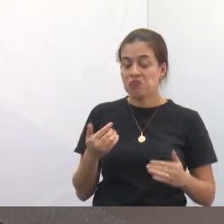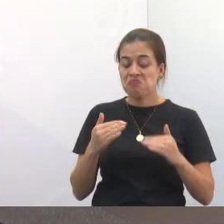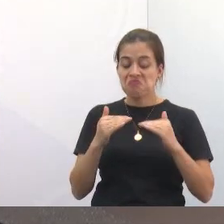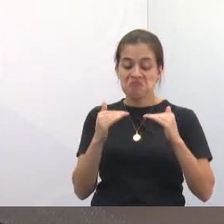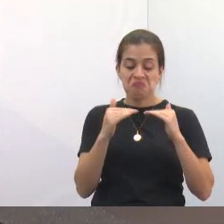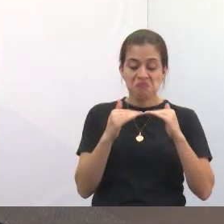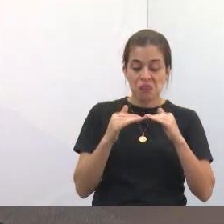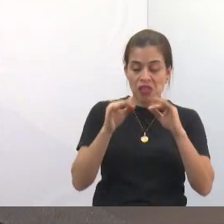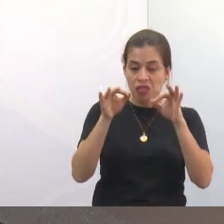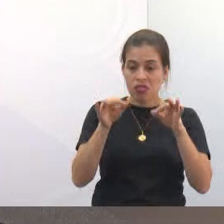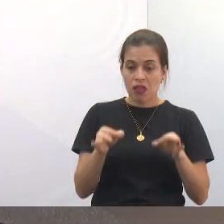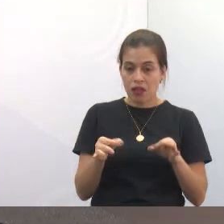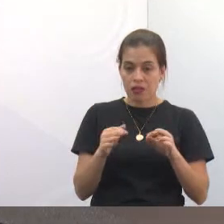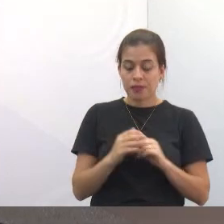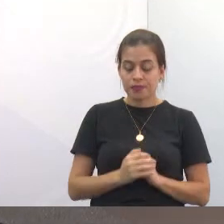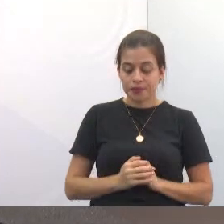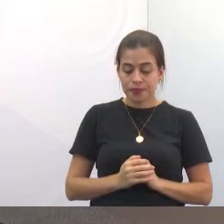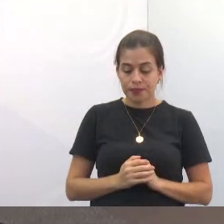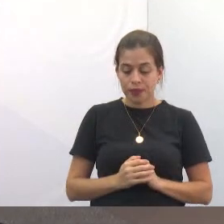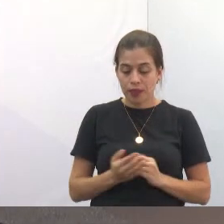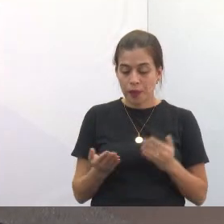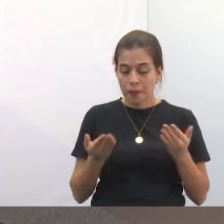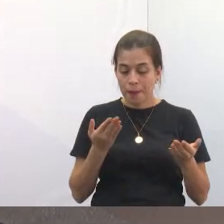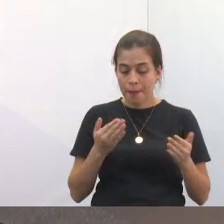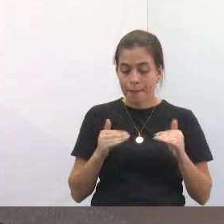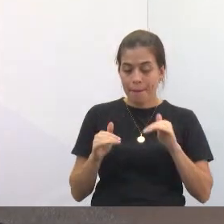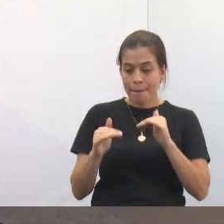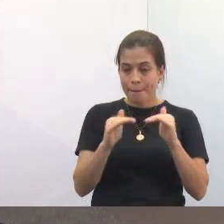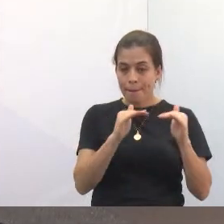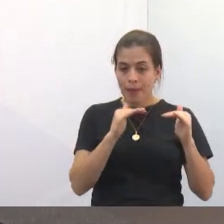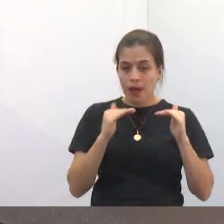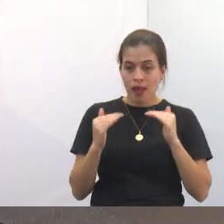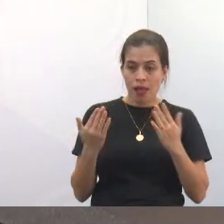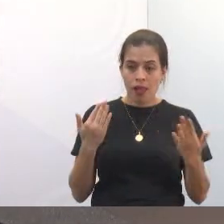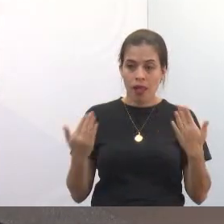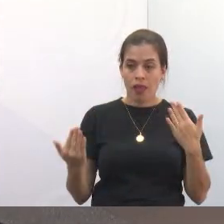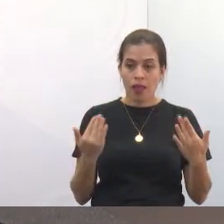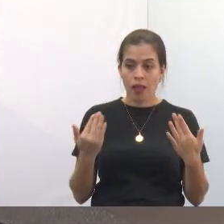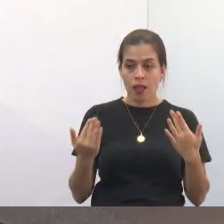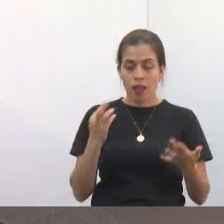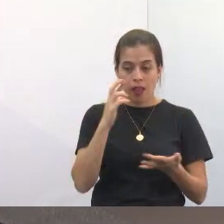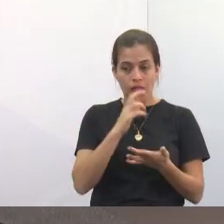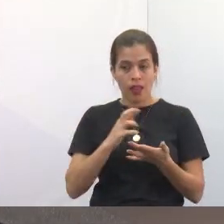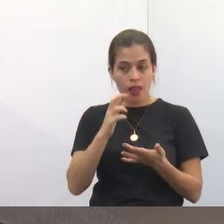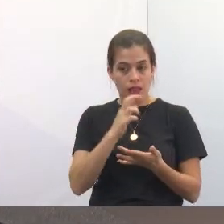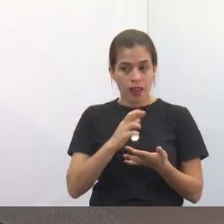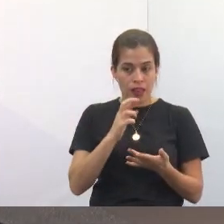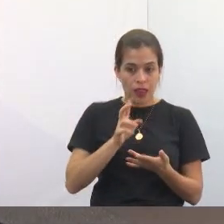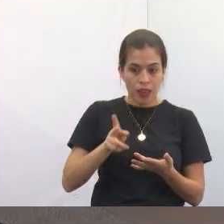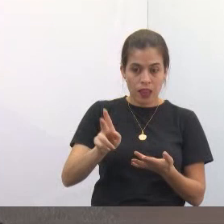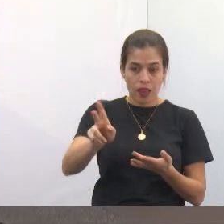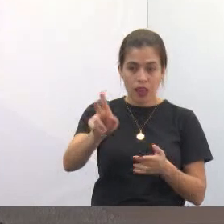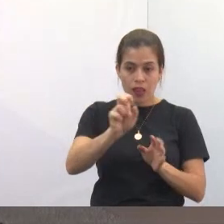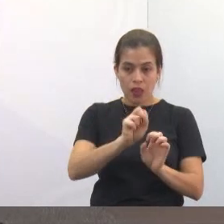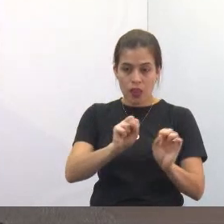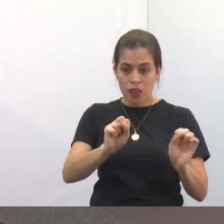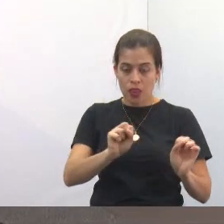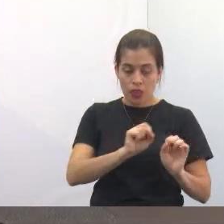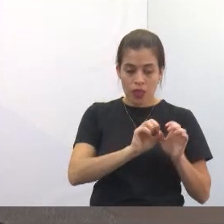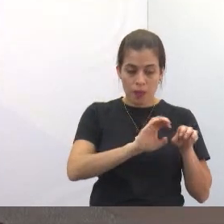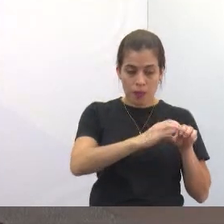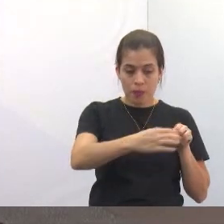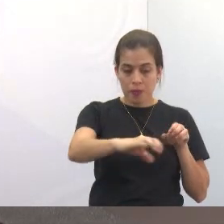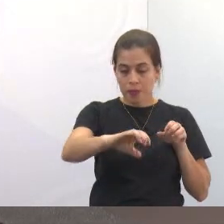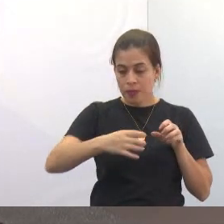desconformidade no atendimento desses parâmetros que são monitorados em campo, ou seja, no sistema de